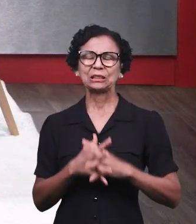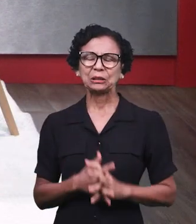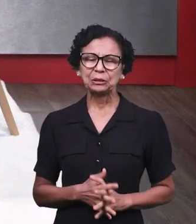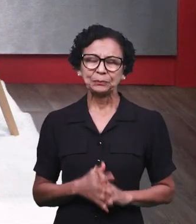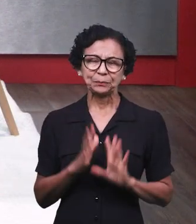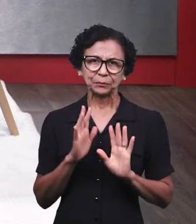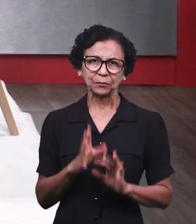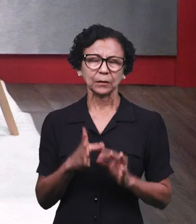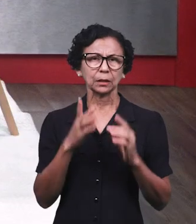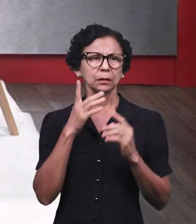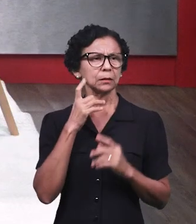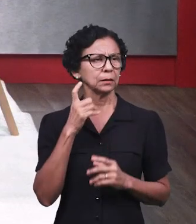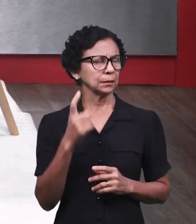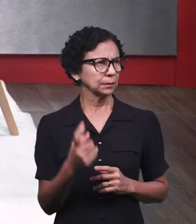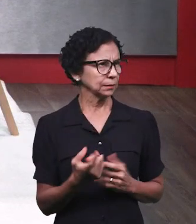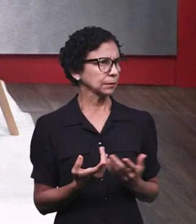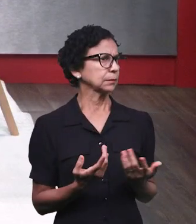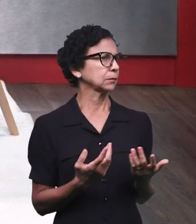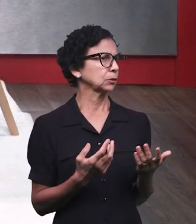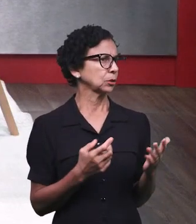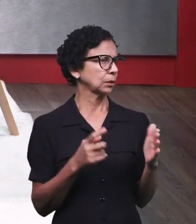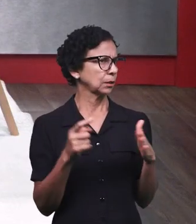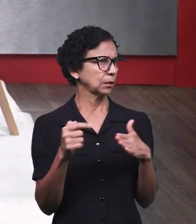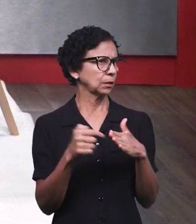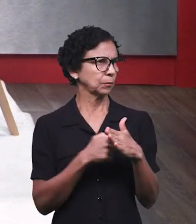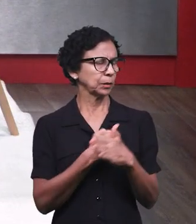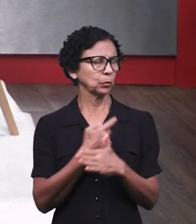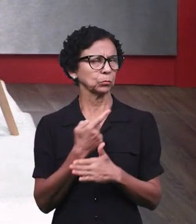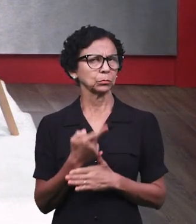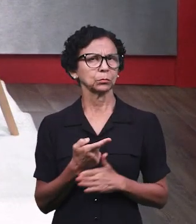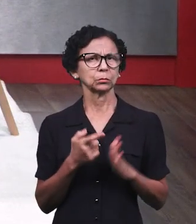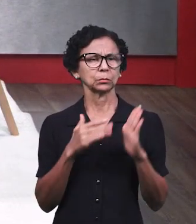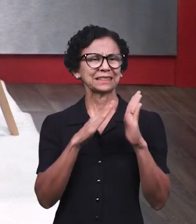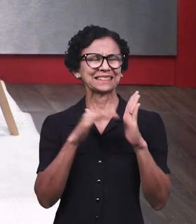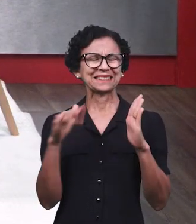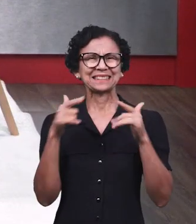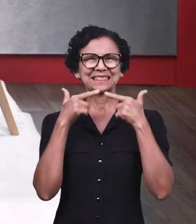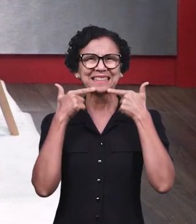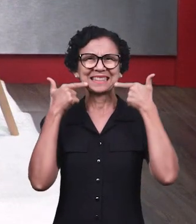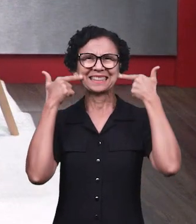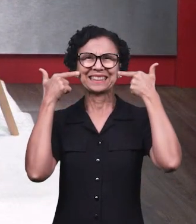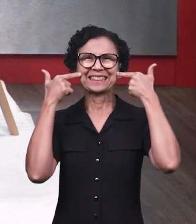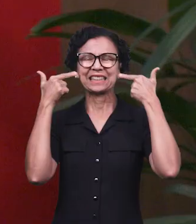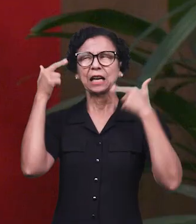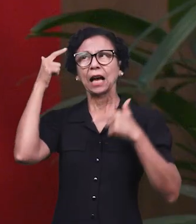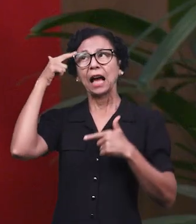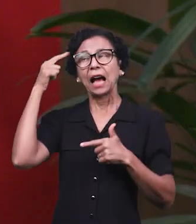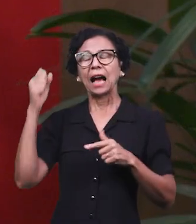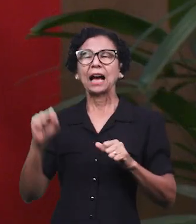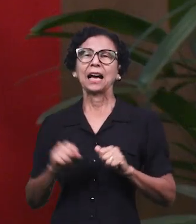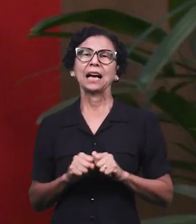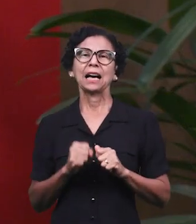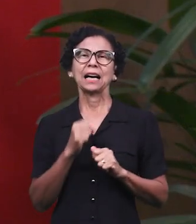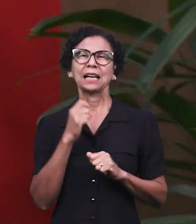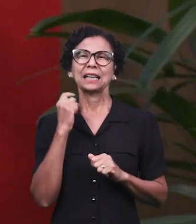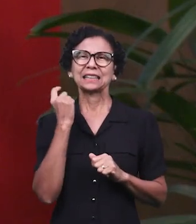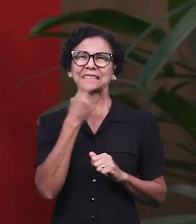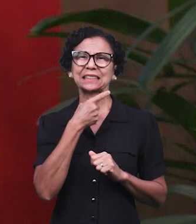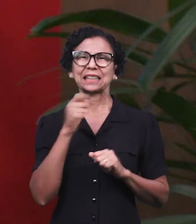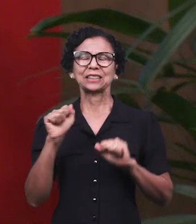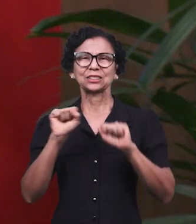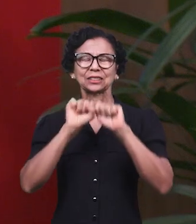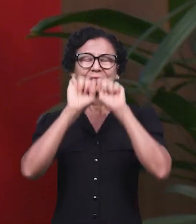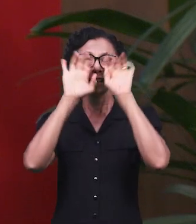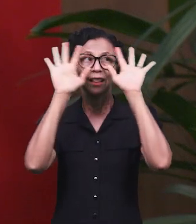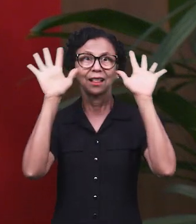é interessante trazer essa pergunta porque quando a gente fala de estética do sorriso, muito se pensa sobre clareamento,